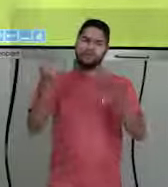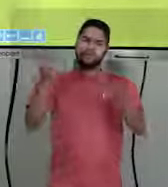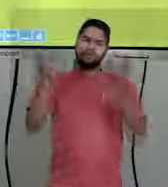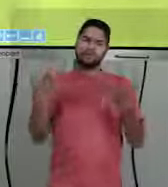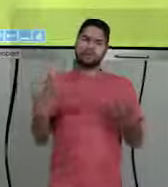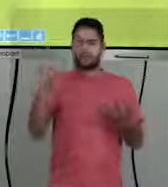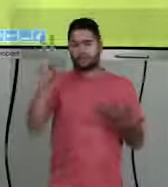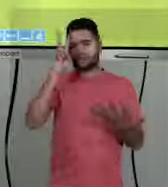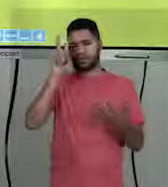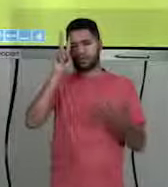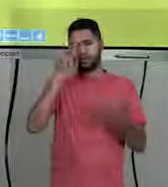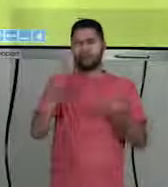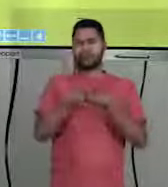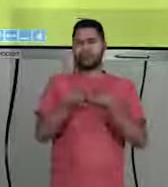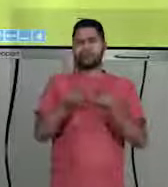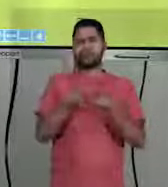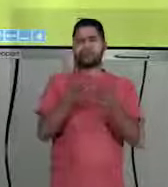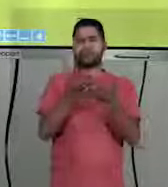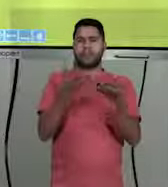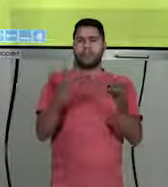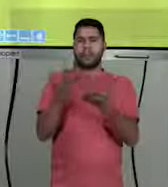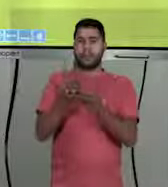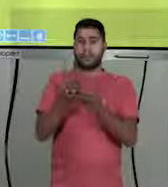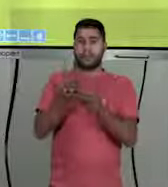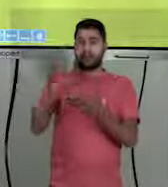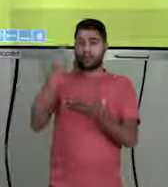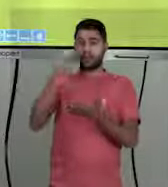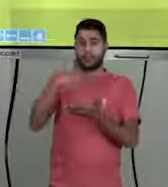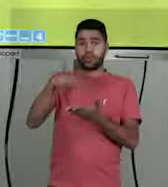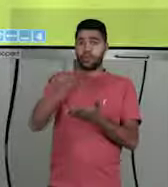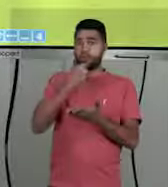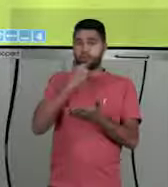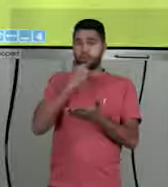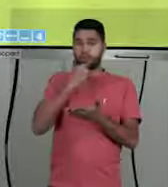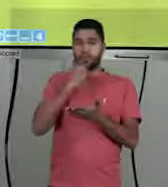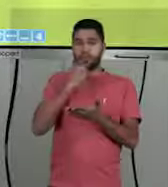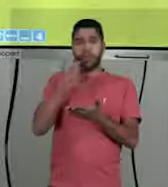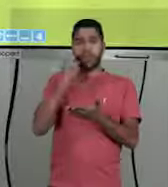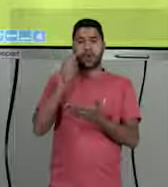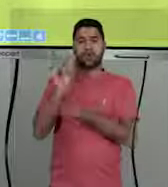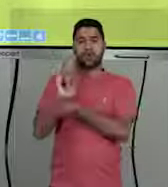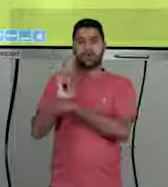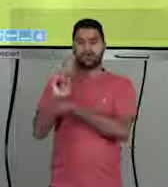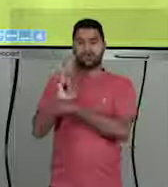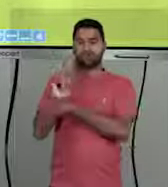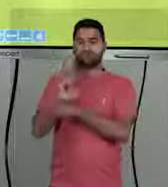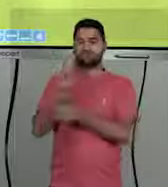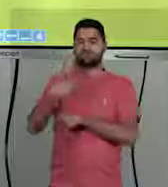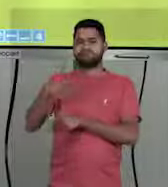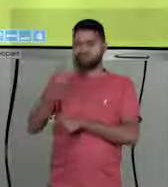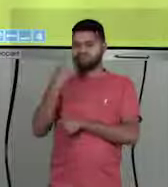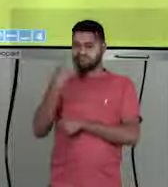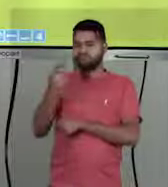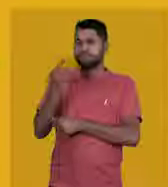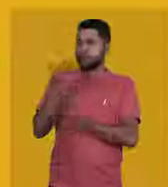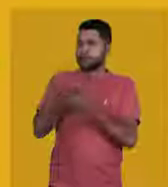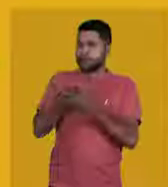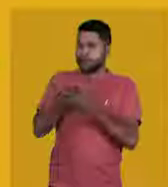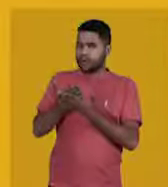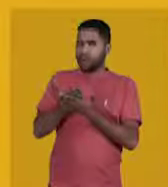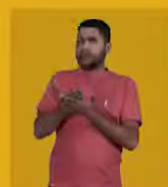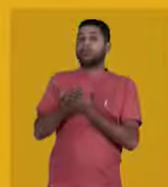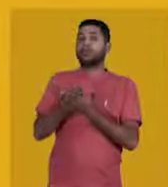história disso também para vocês nas aulas anteriores. Se vocês não viram, acessem o canal no YouTube Lá vocês vão ver essa aula